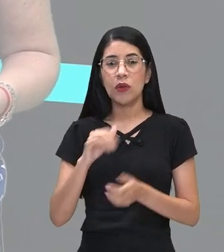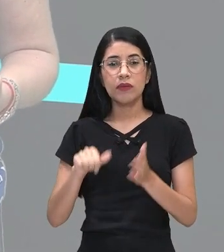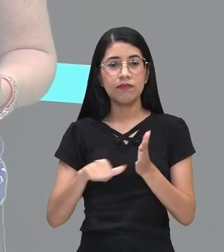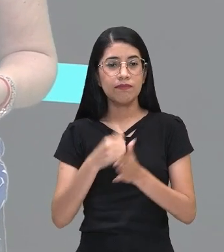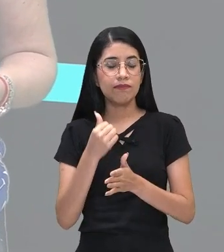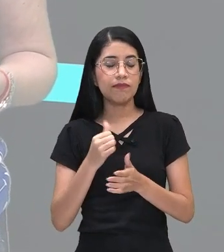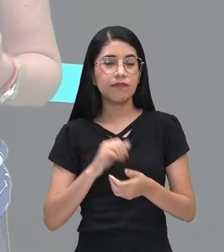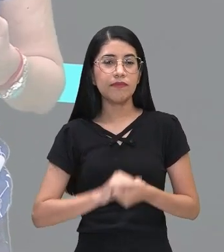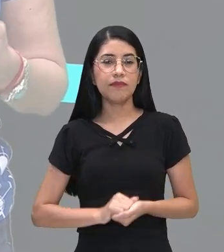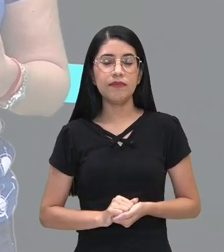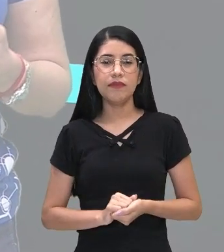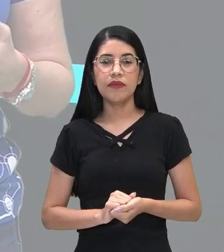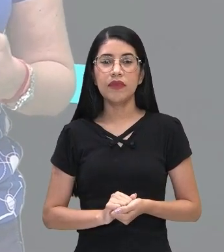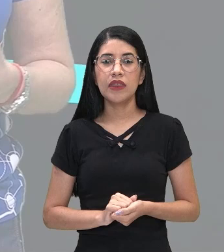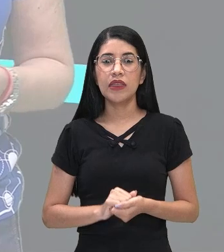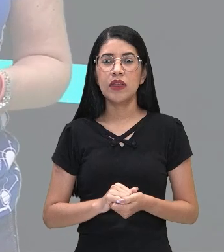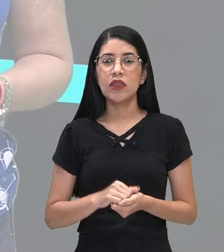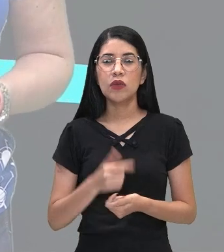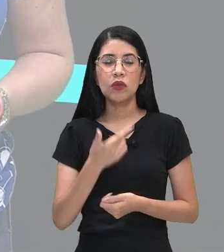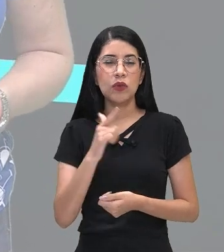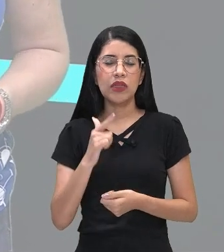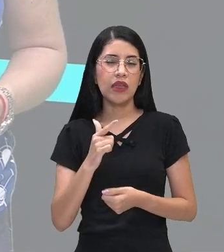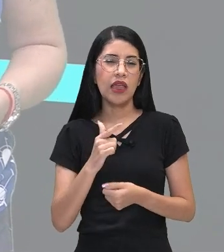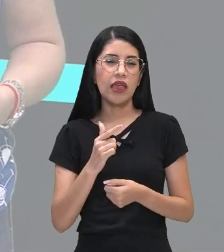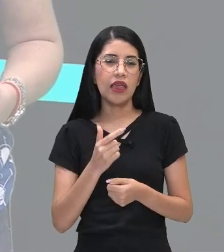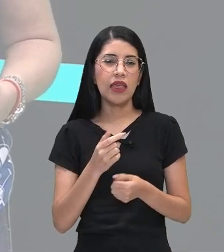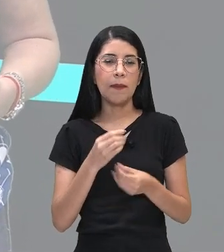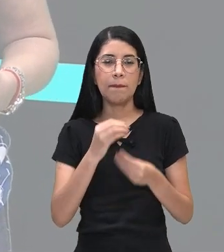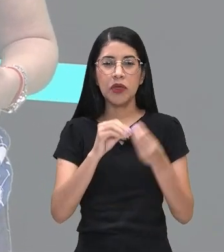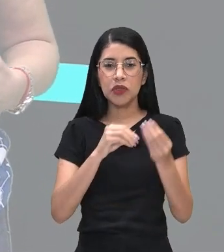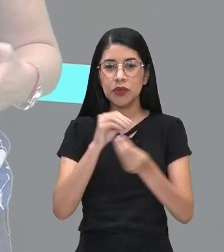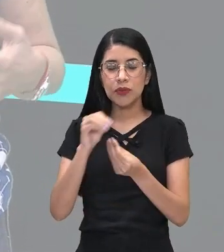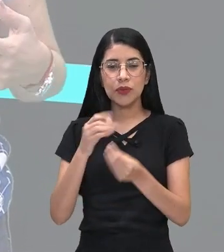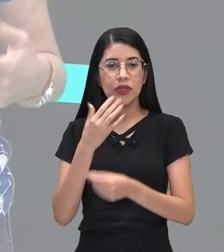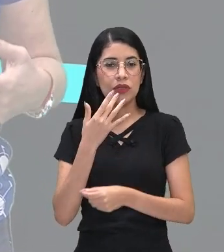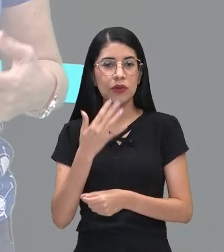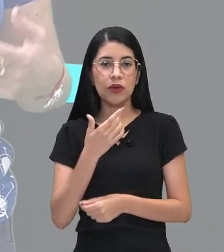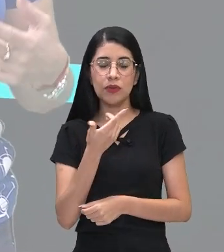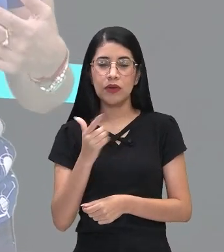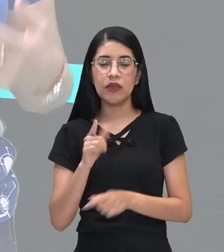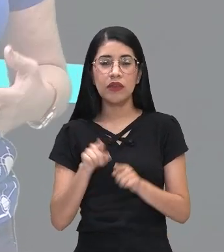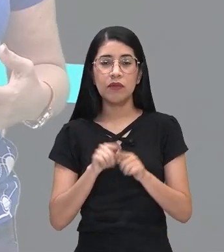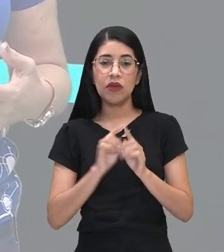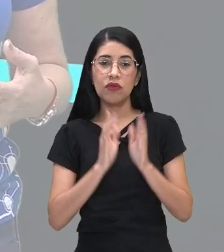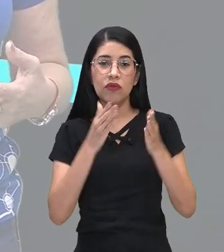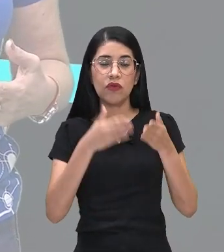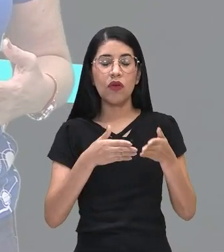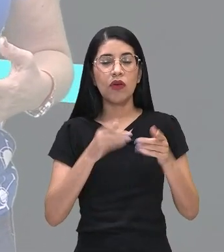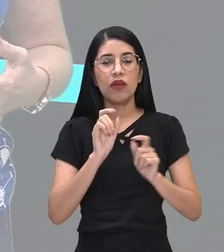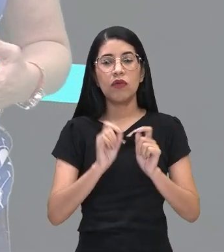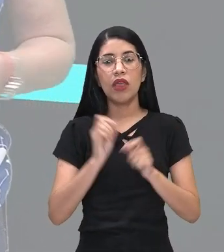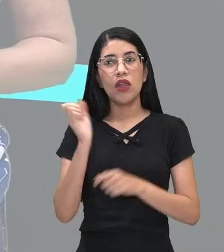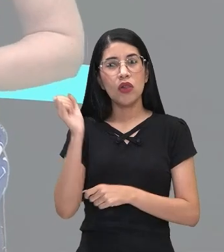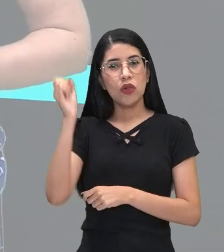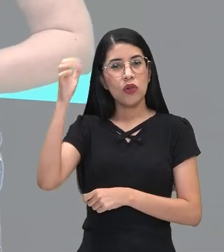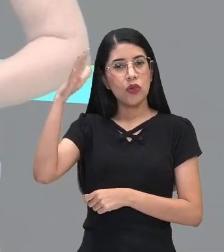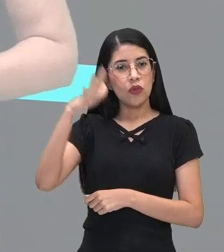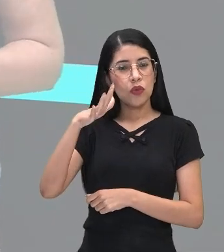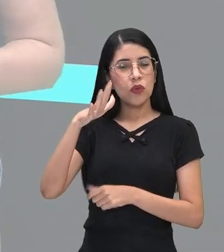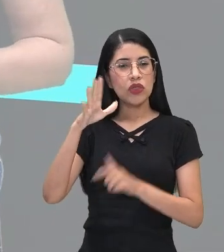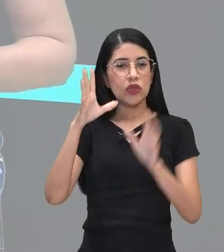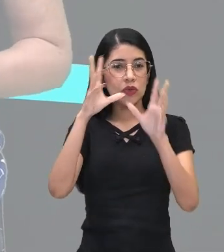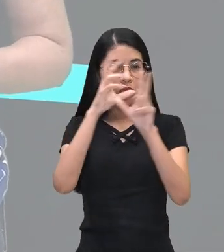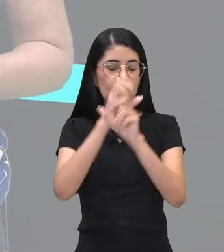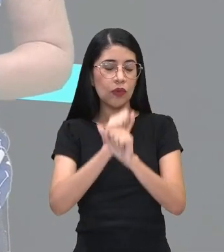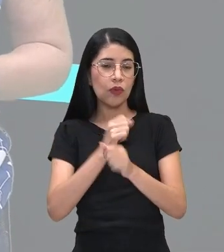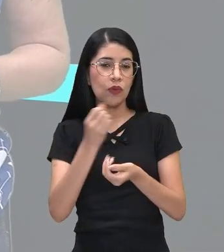certo? Então, sem meios tons e preocupação com a luz e sombra. Então,